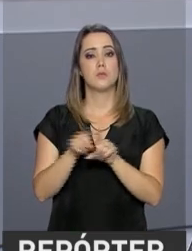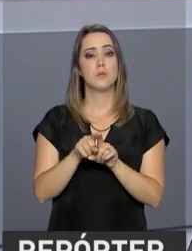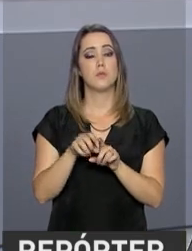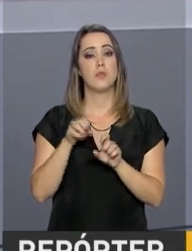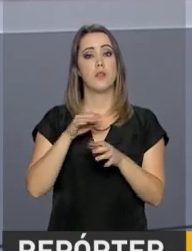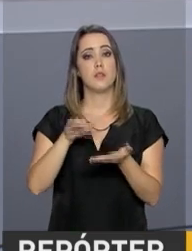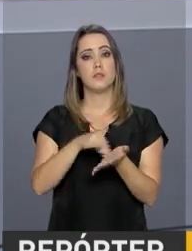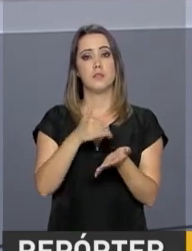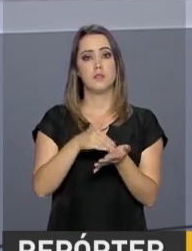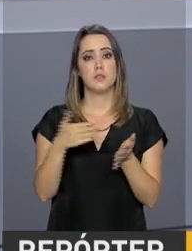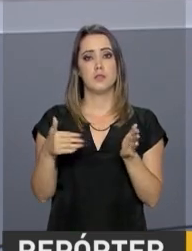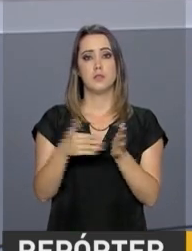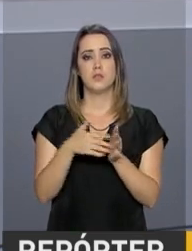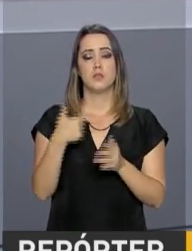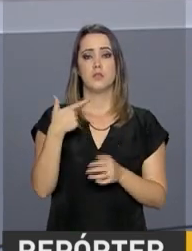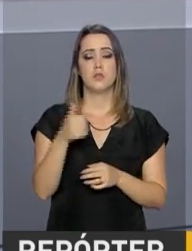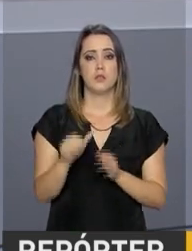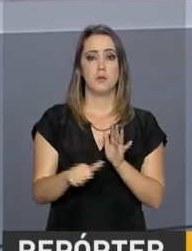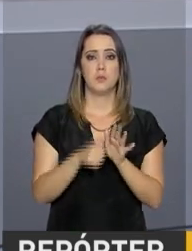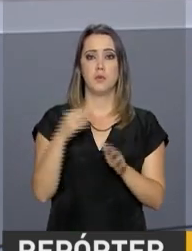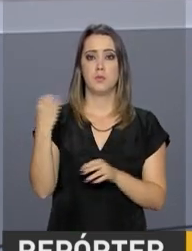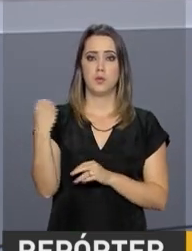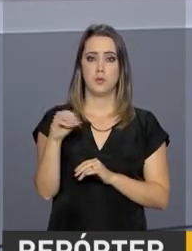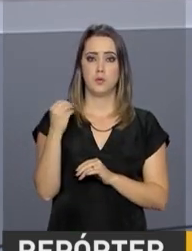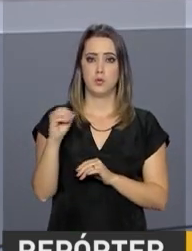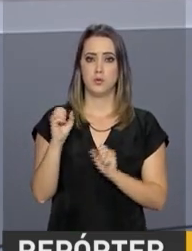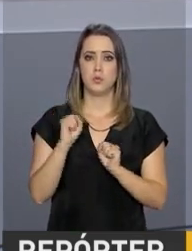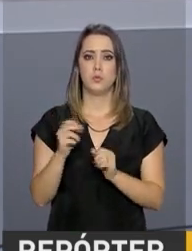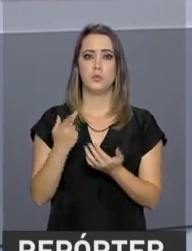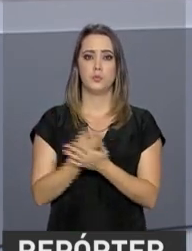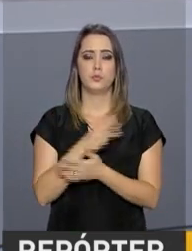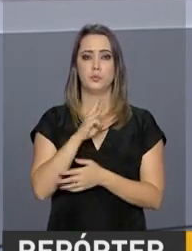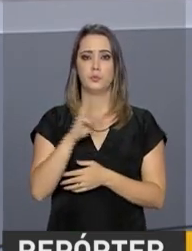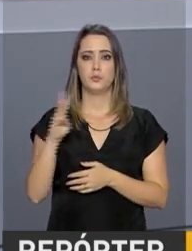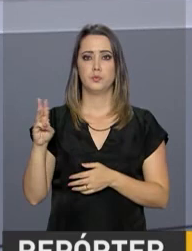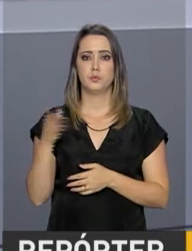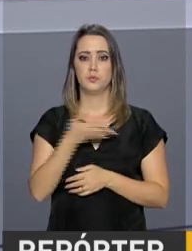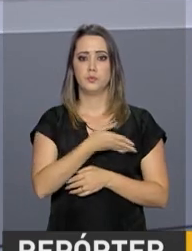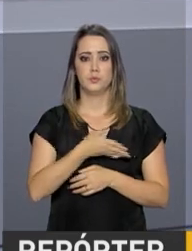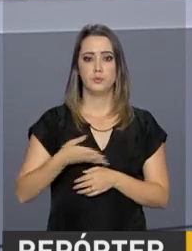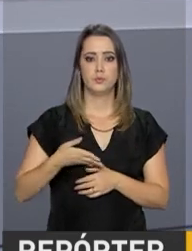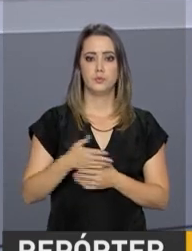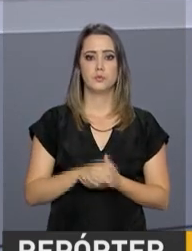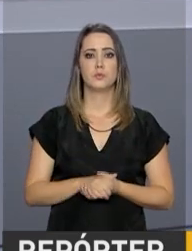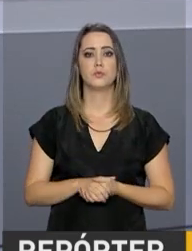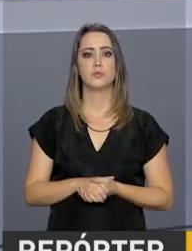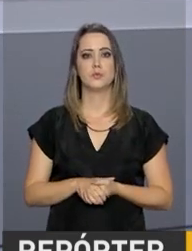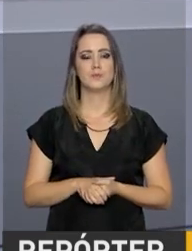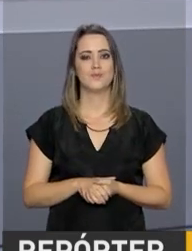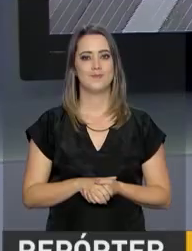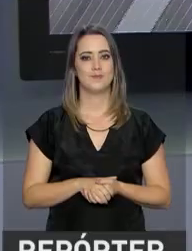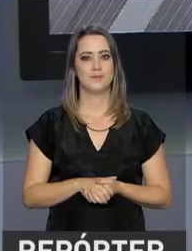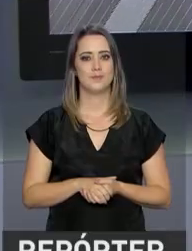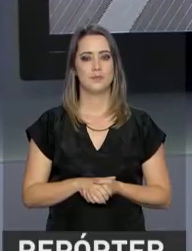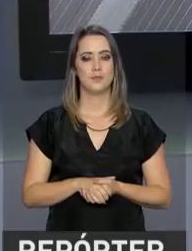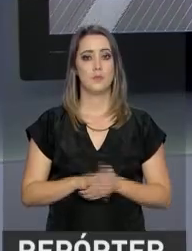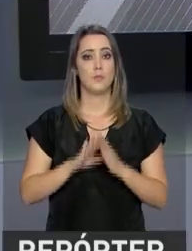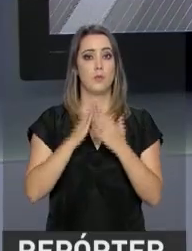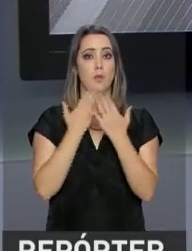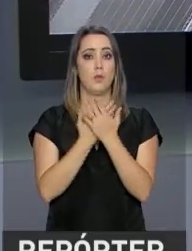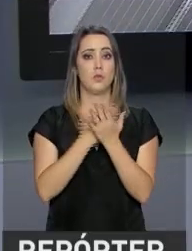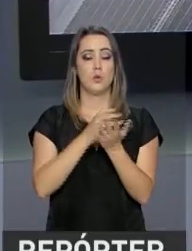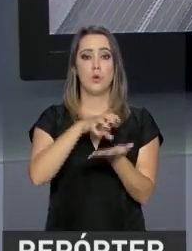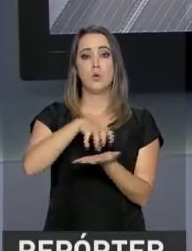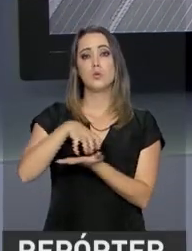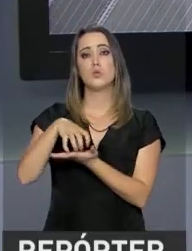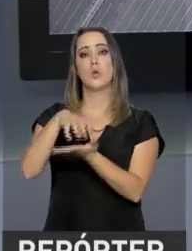inscrições vão até o dia 1º de outubro e podem ser feitas no site que aparece aí na sua tela escolas